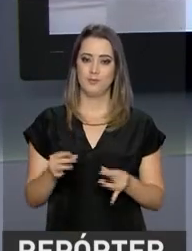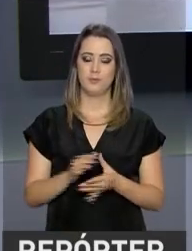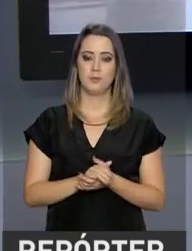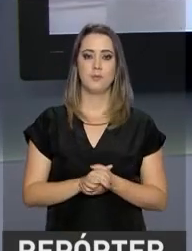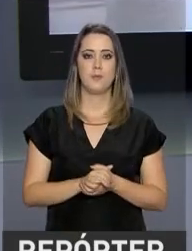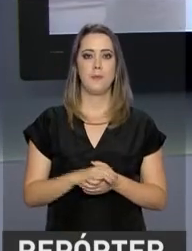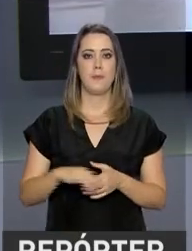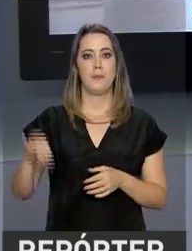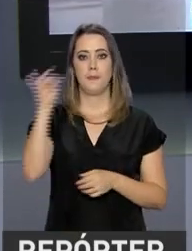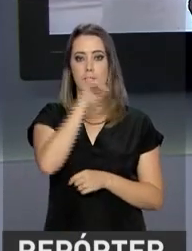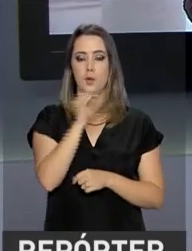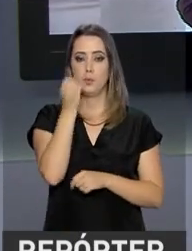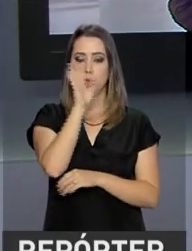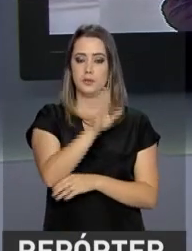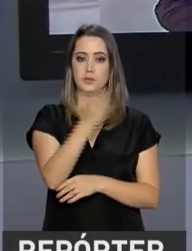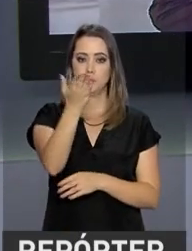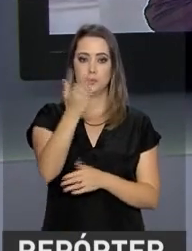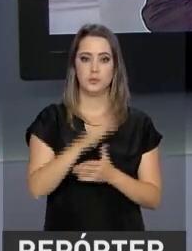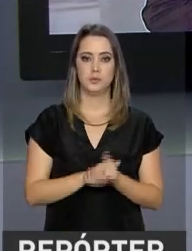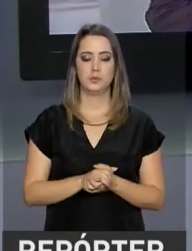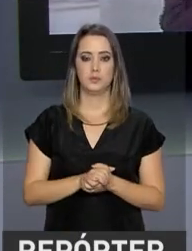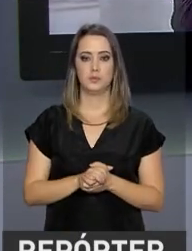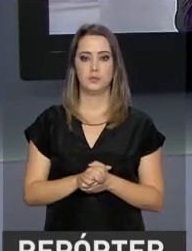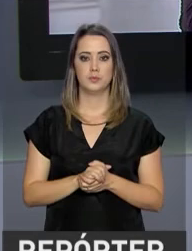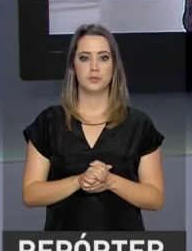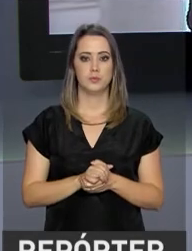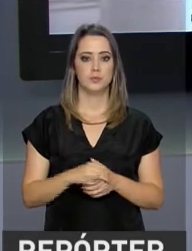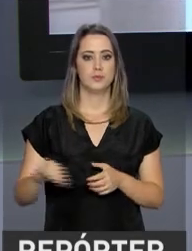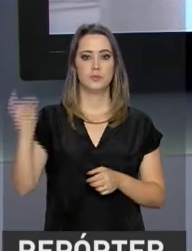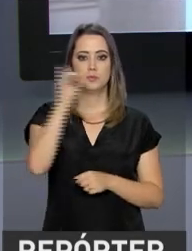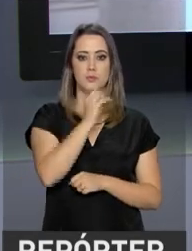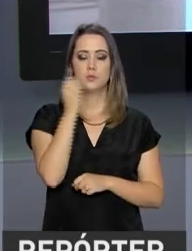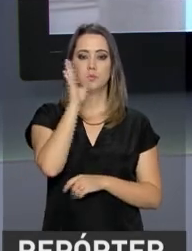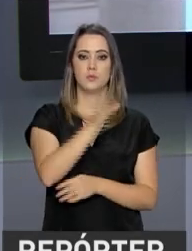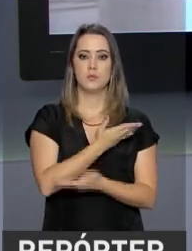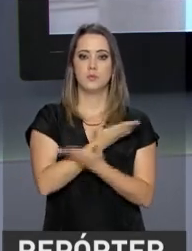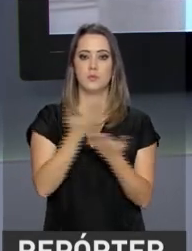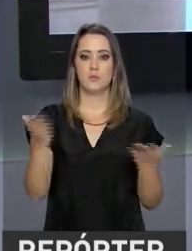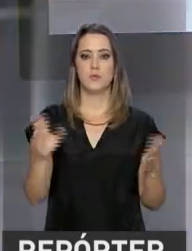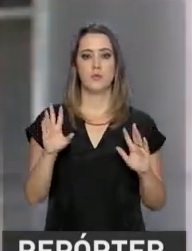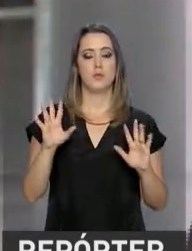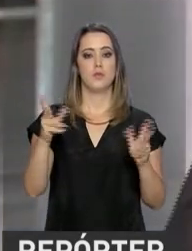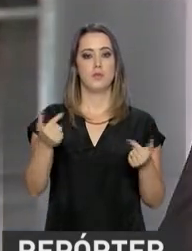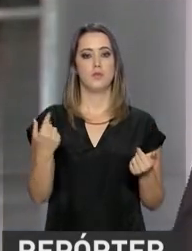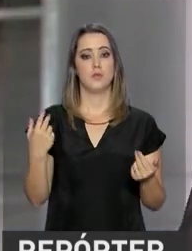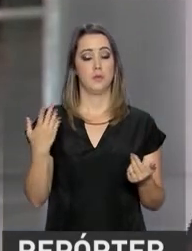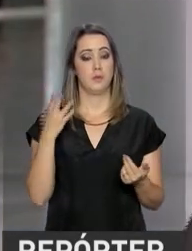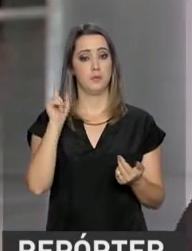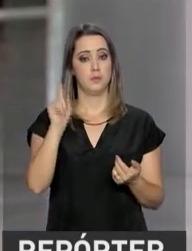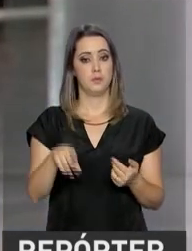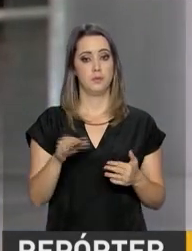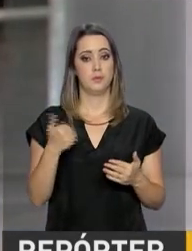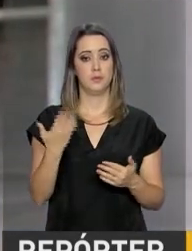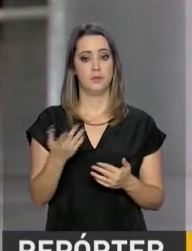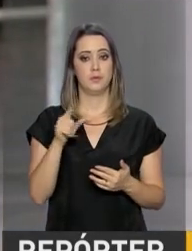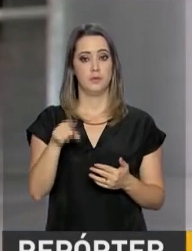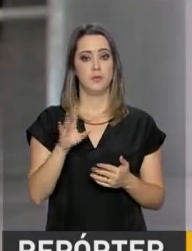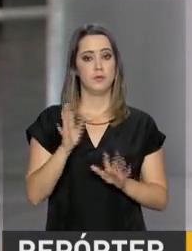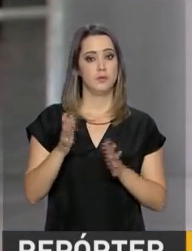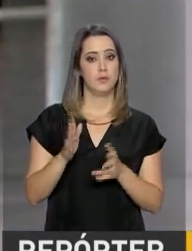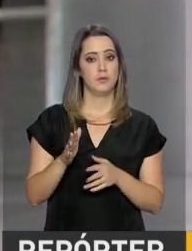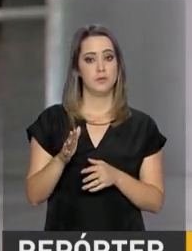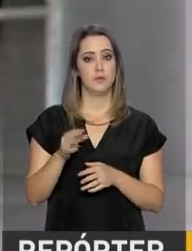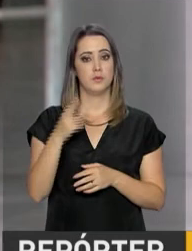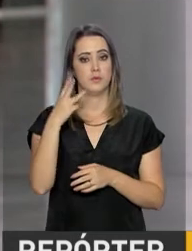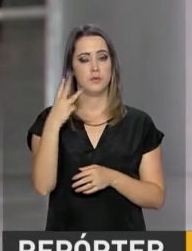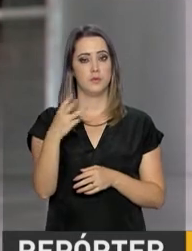a gente olá joão pedro boa tarde pra você roberto boa tarde você boa tarde a todos pois é roberto olha só foram cerca de